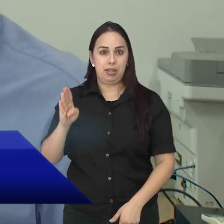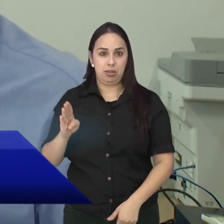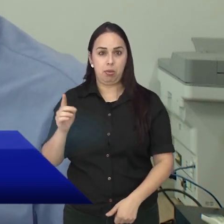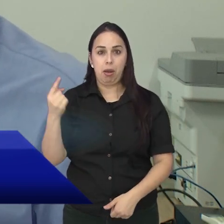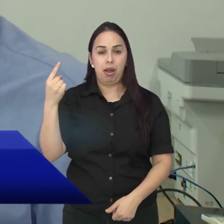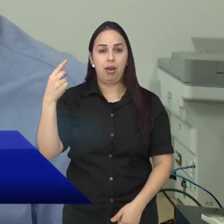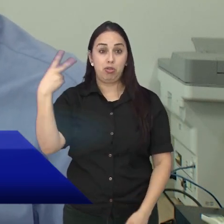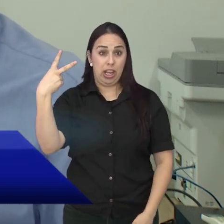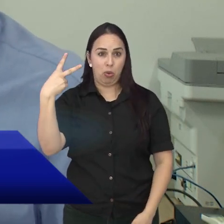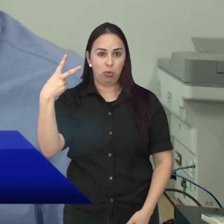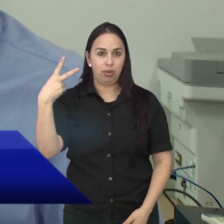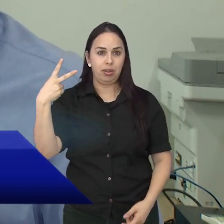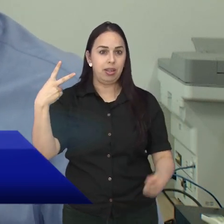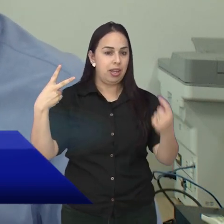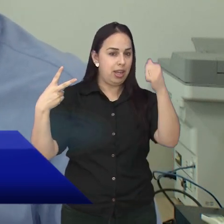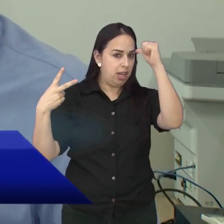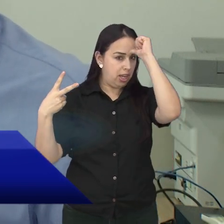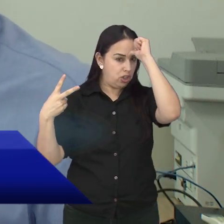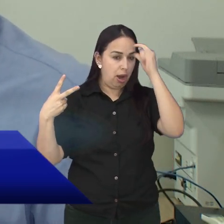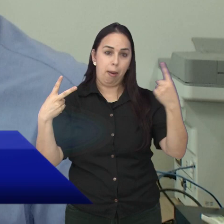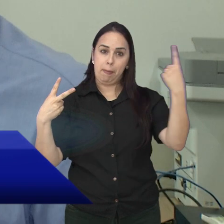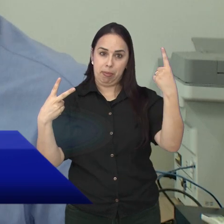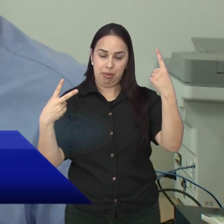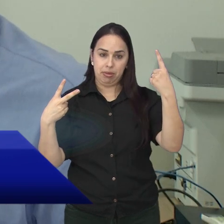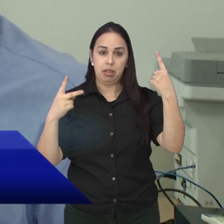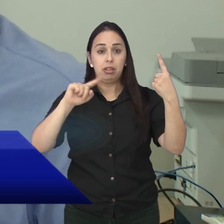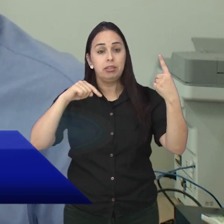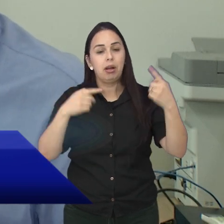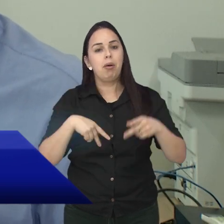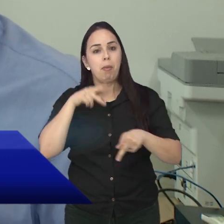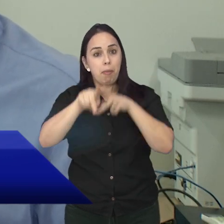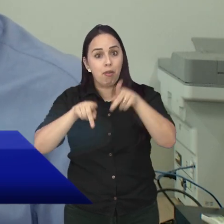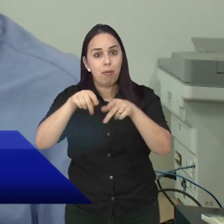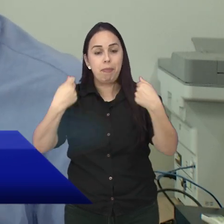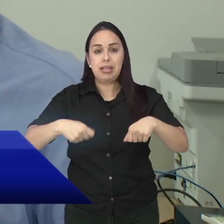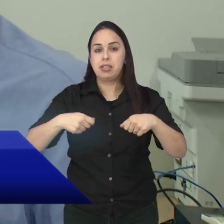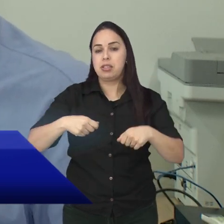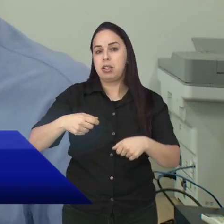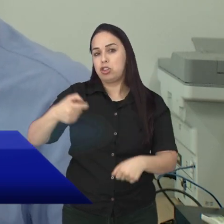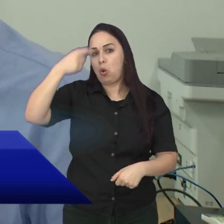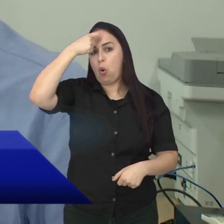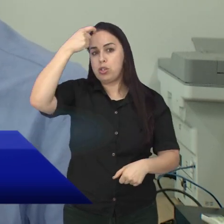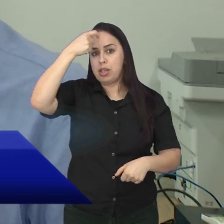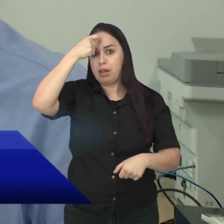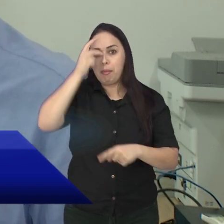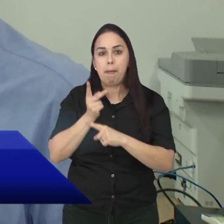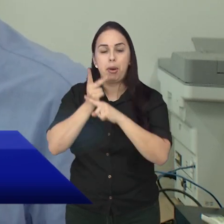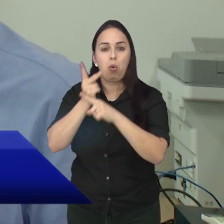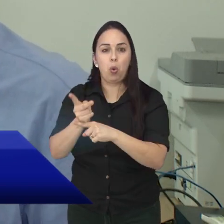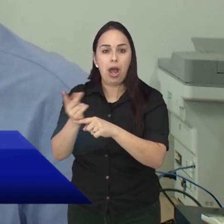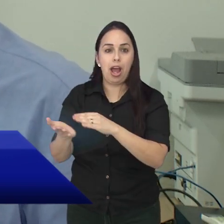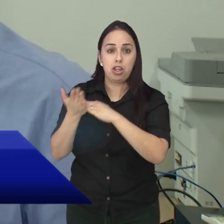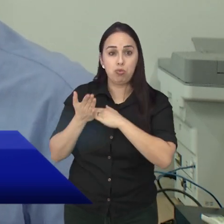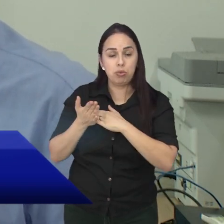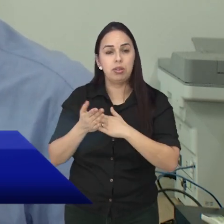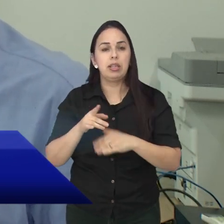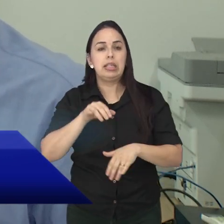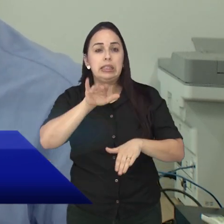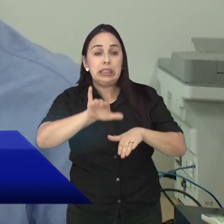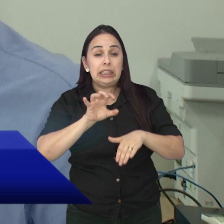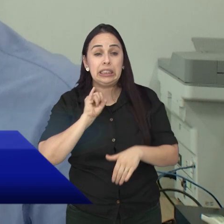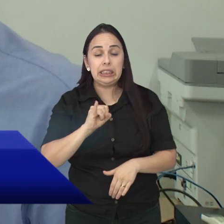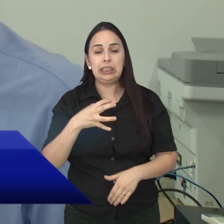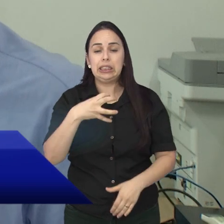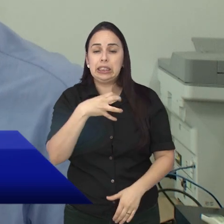só perde para a Índia, as pessoas têm que se conscientizar para poder buscar auxílio. Então, qualquer pessoa que tenha